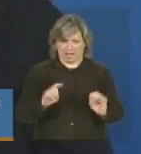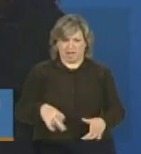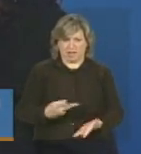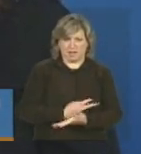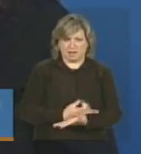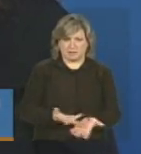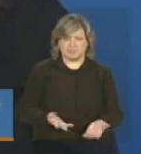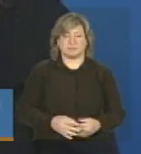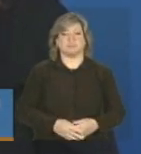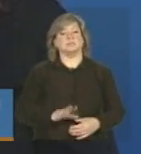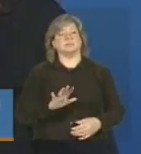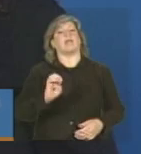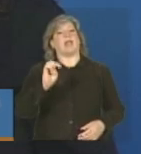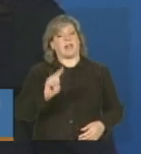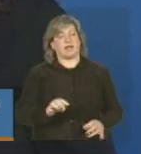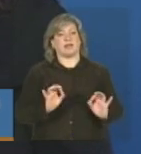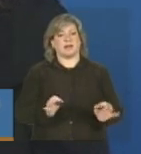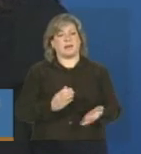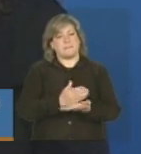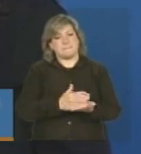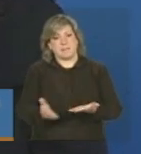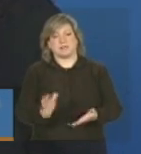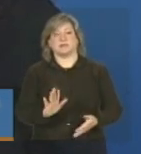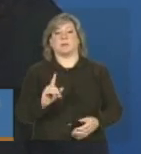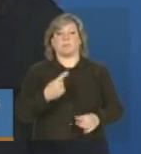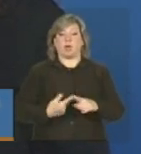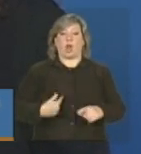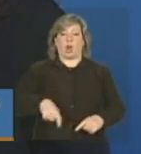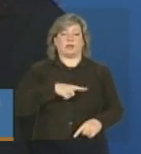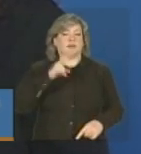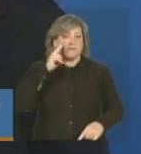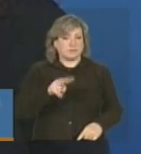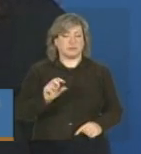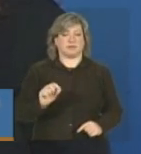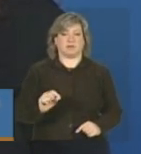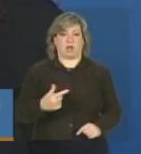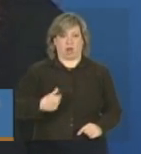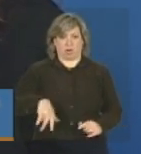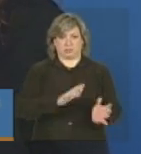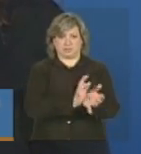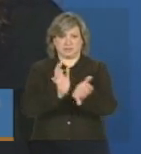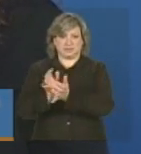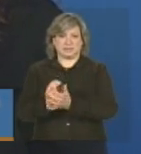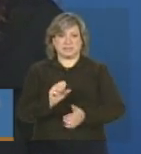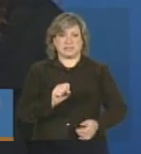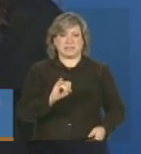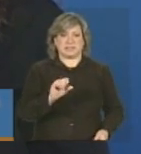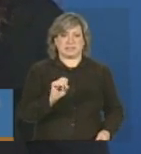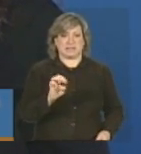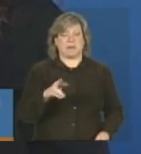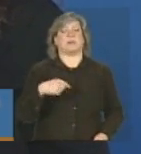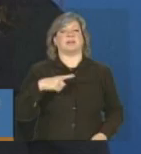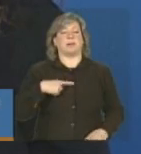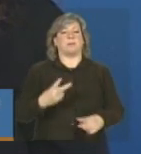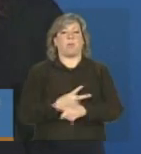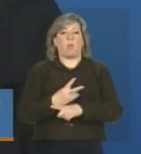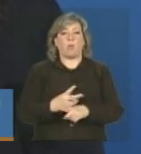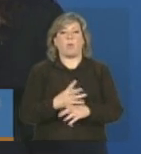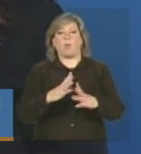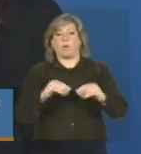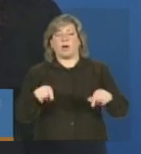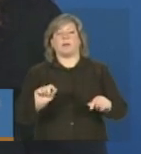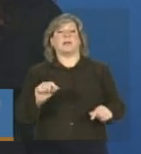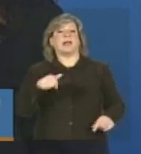É em parte. Porque o que nós temos observado, e a nossa área de sistemas está buscando já uma solução, é que quem